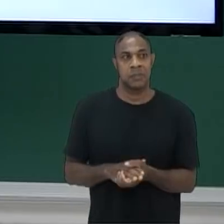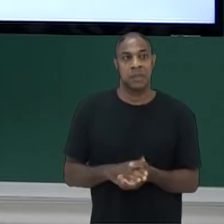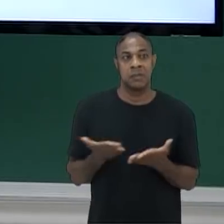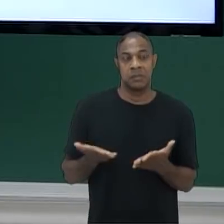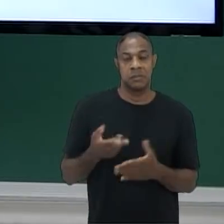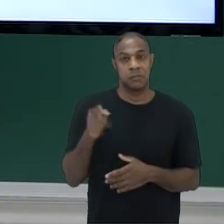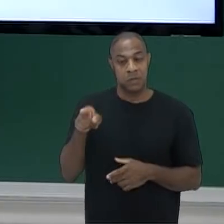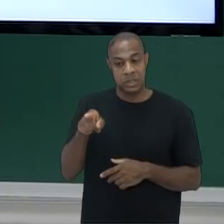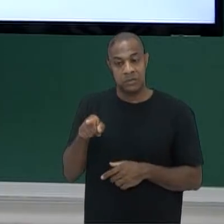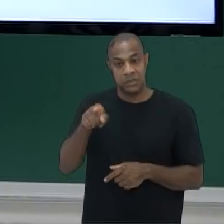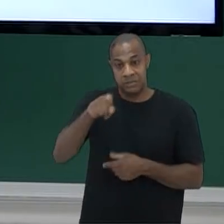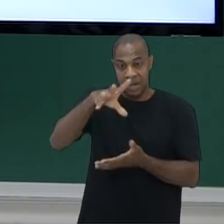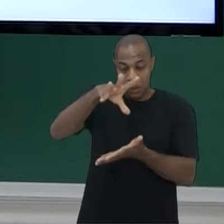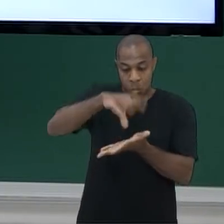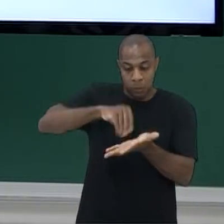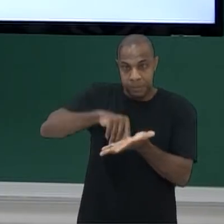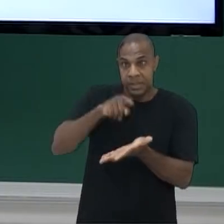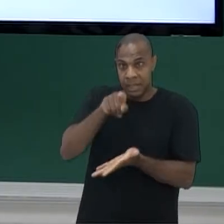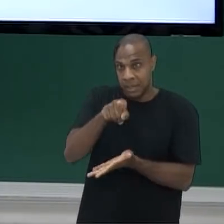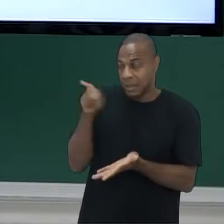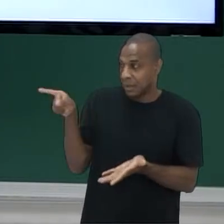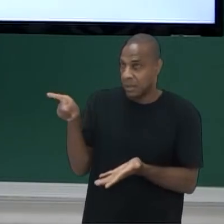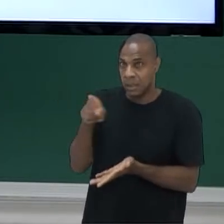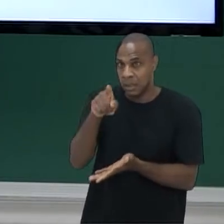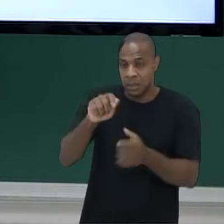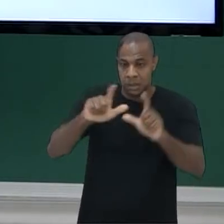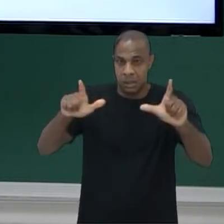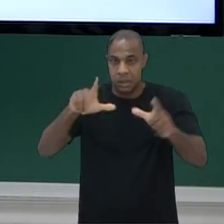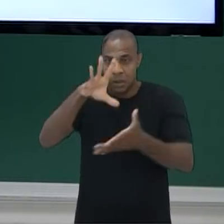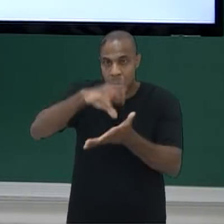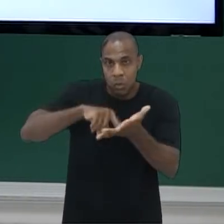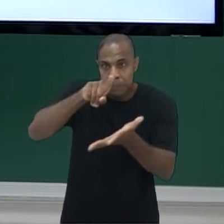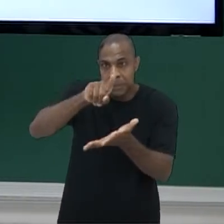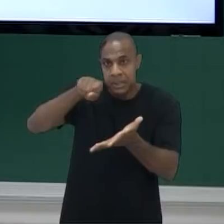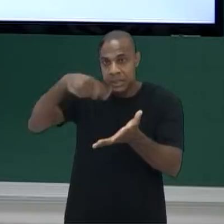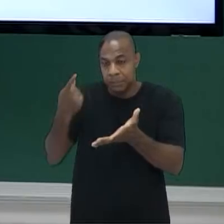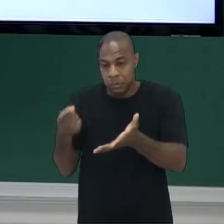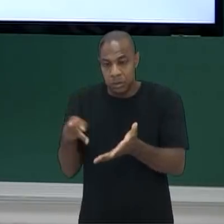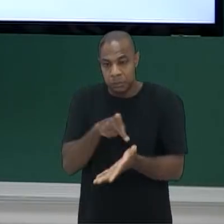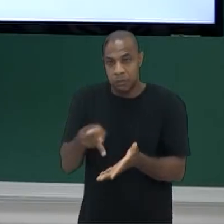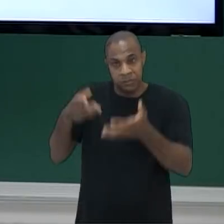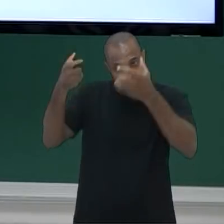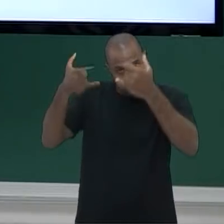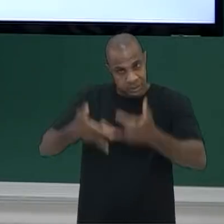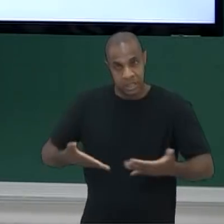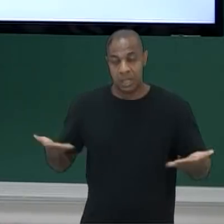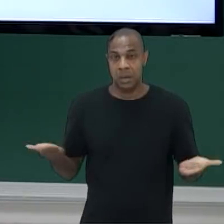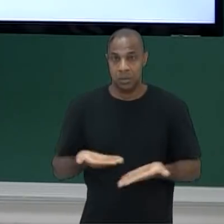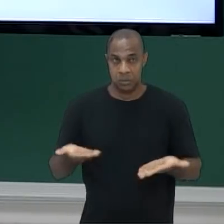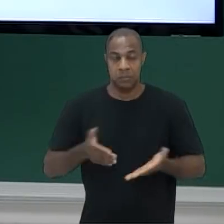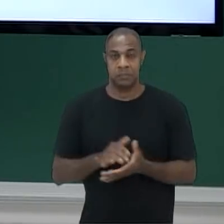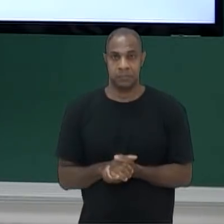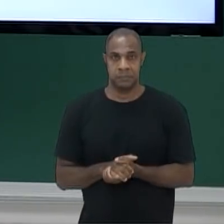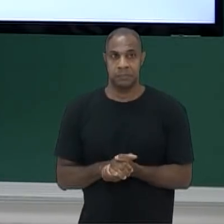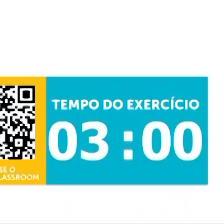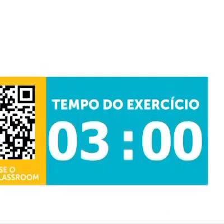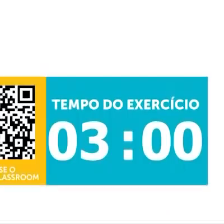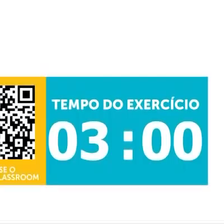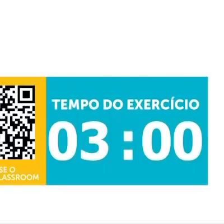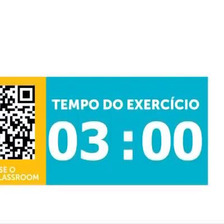vou deixar vocês copiarem primeiro e eu volto para explicar, dar um resumão da nossa aula para a gente encerrar.